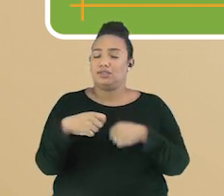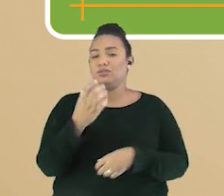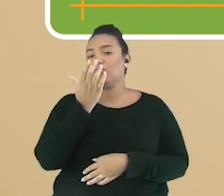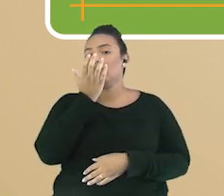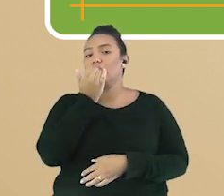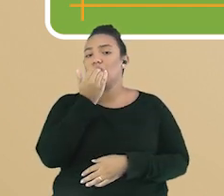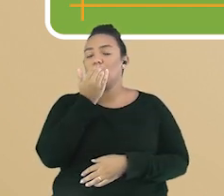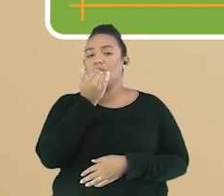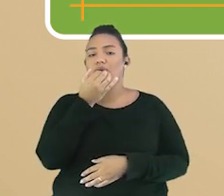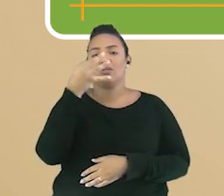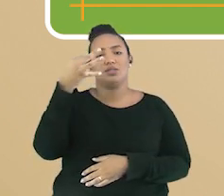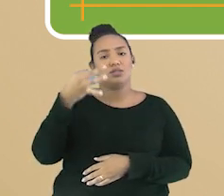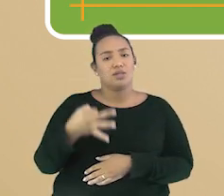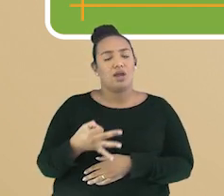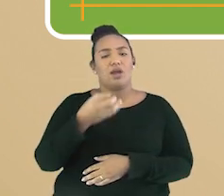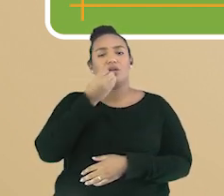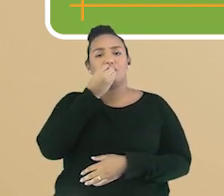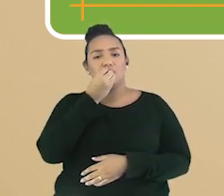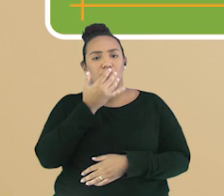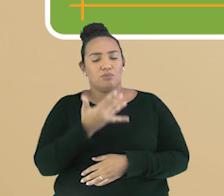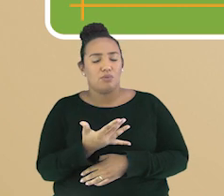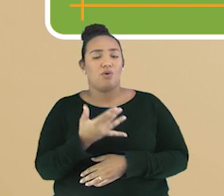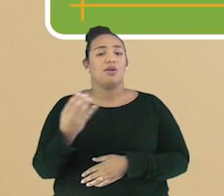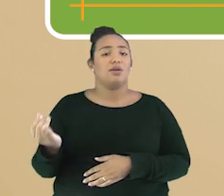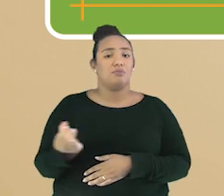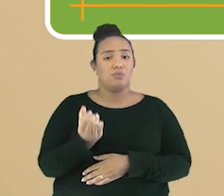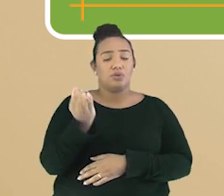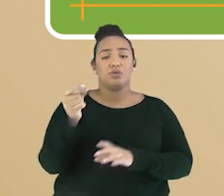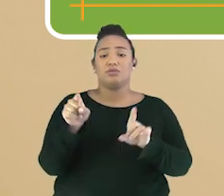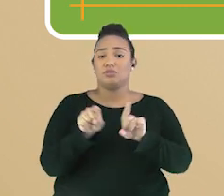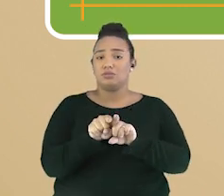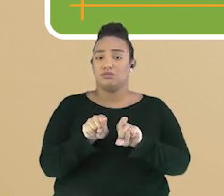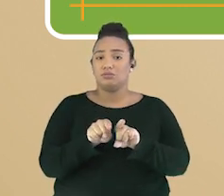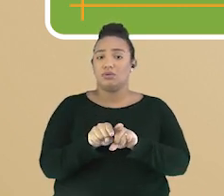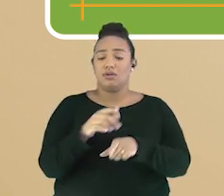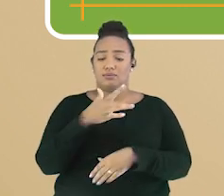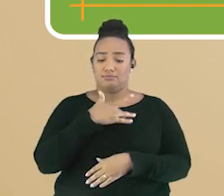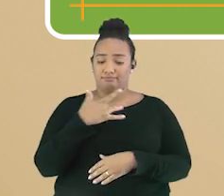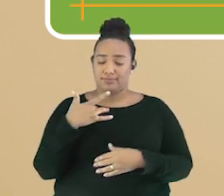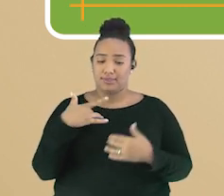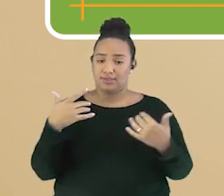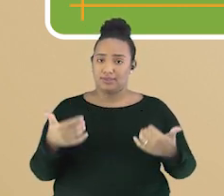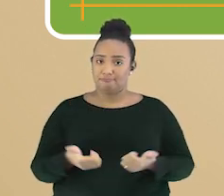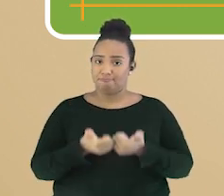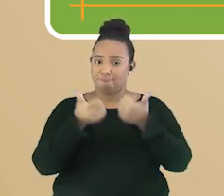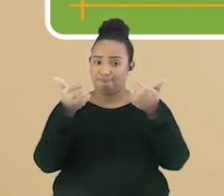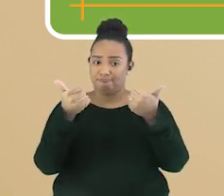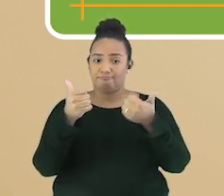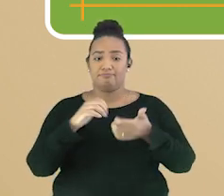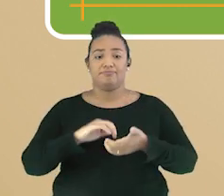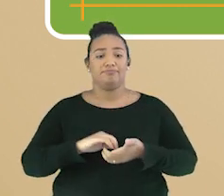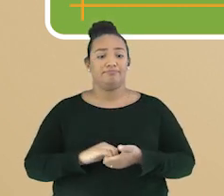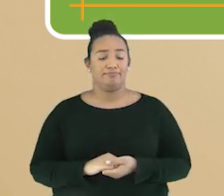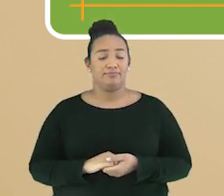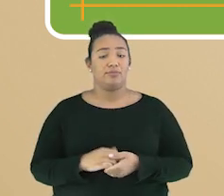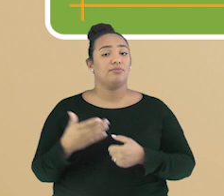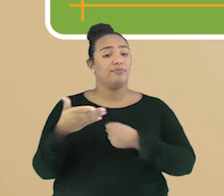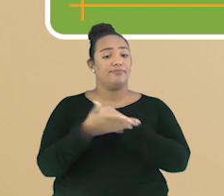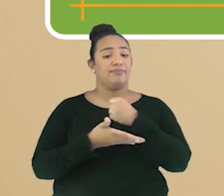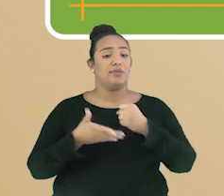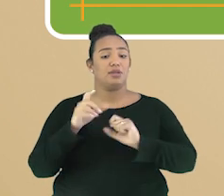importante e necessário que tenhamos uma alimentação saudável e balanceada, com base